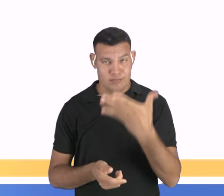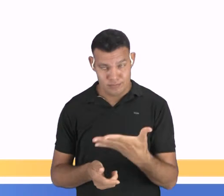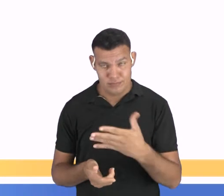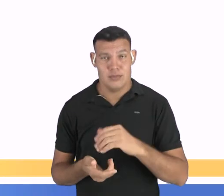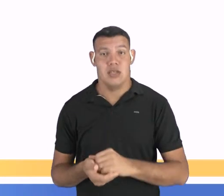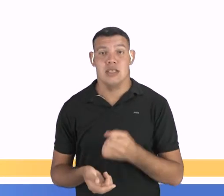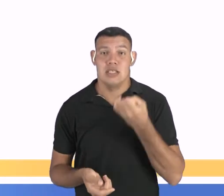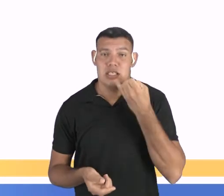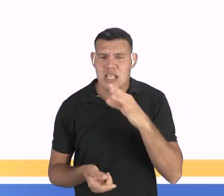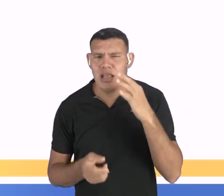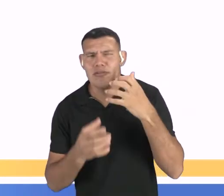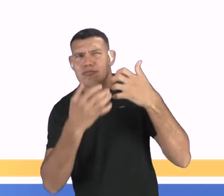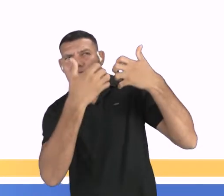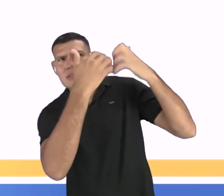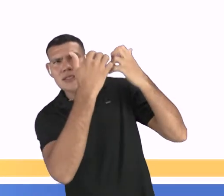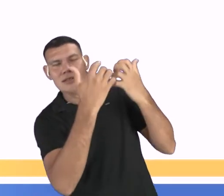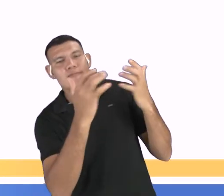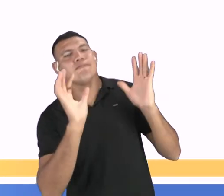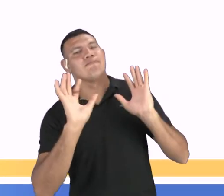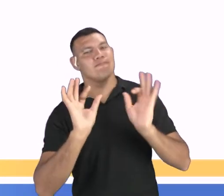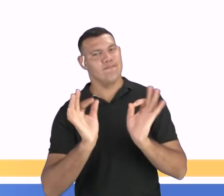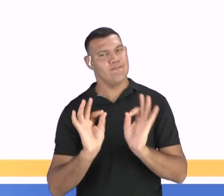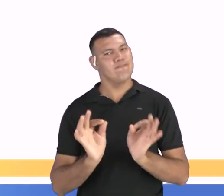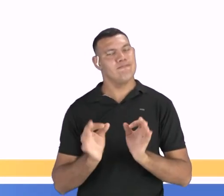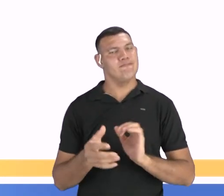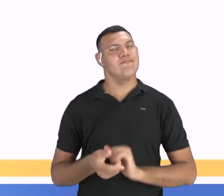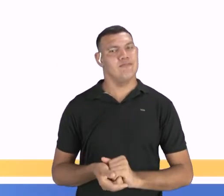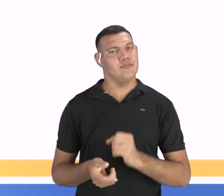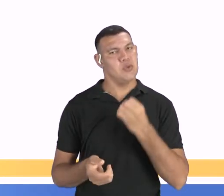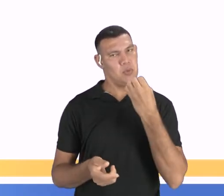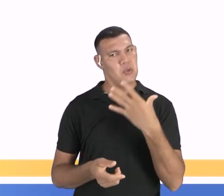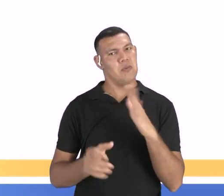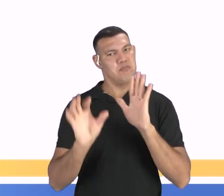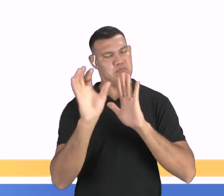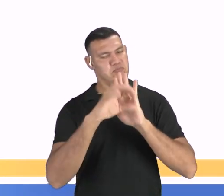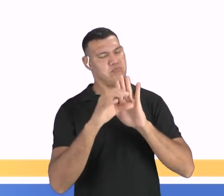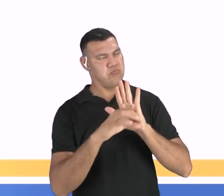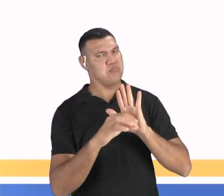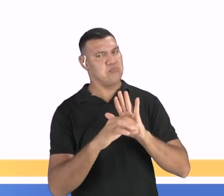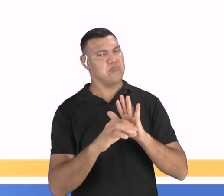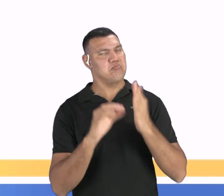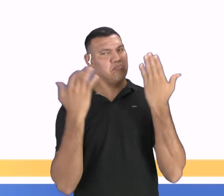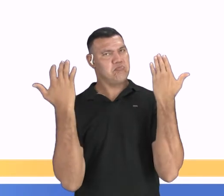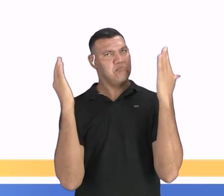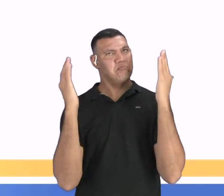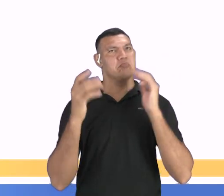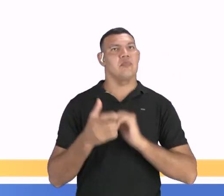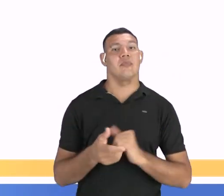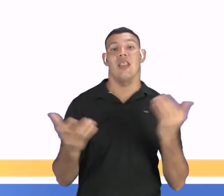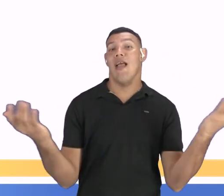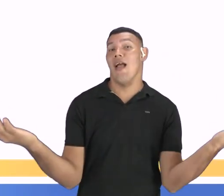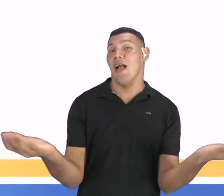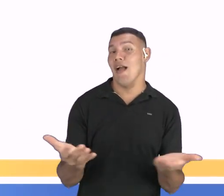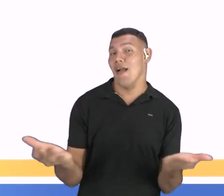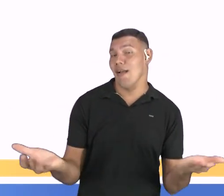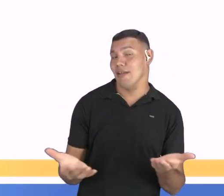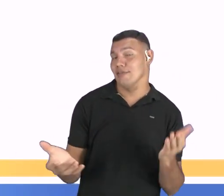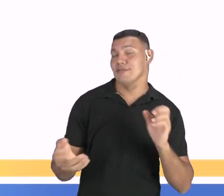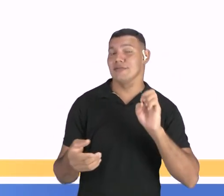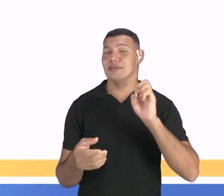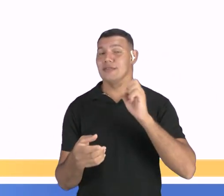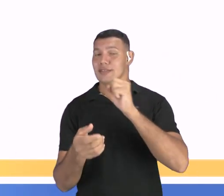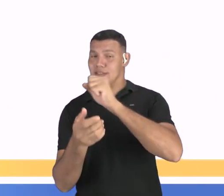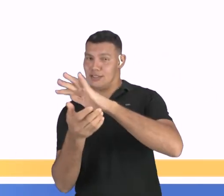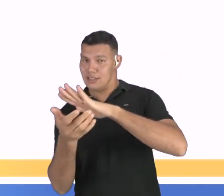se você conseguiu refletir dessa forma, você está indo muito bem nesse conteúdo. Vamos para o nosso próximo